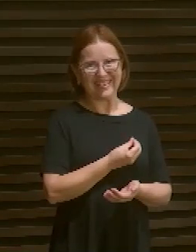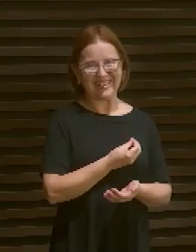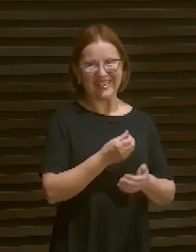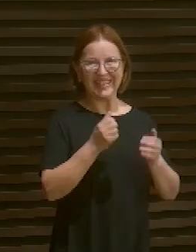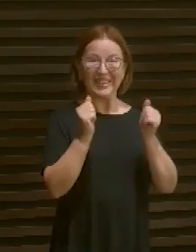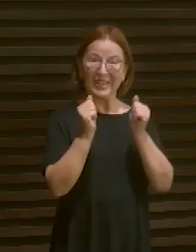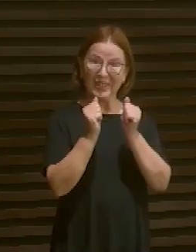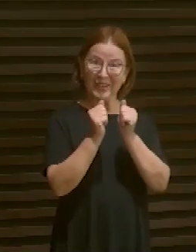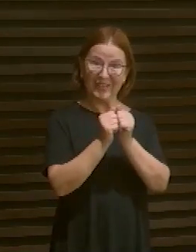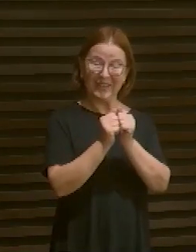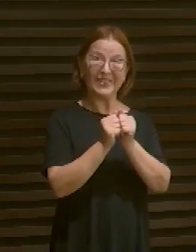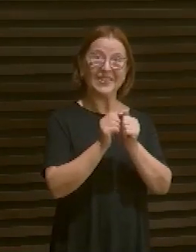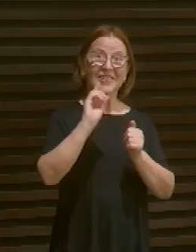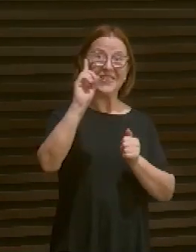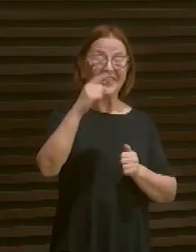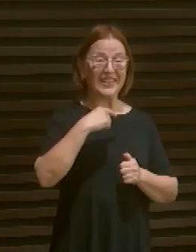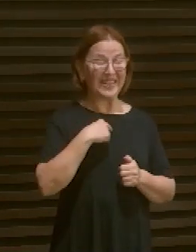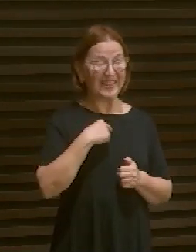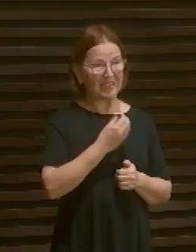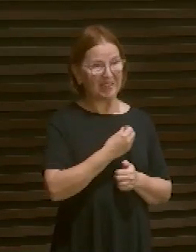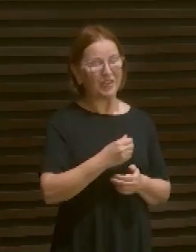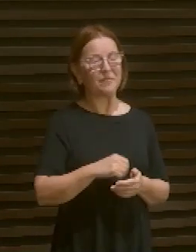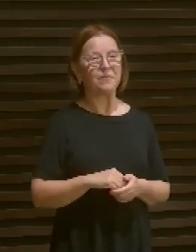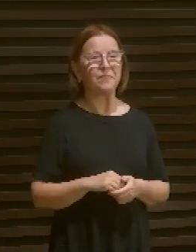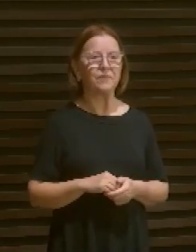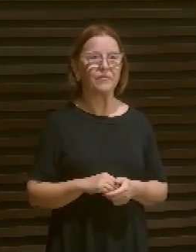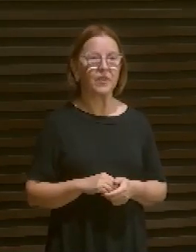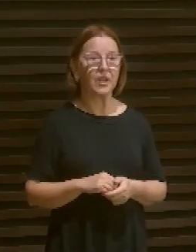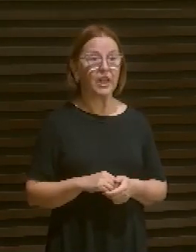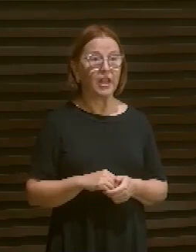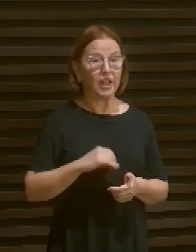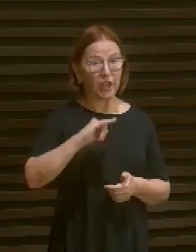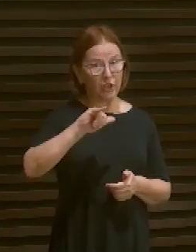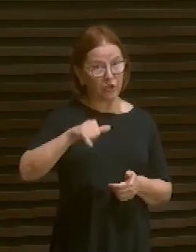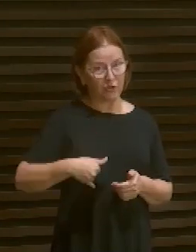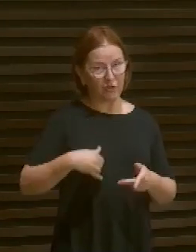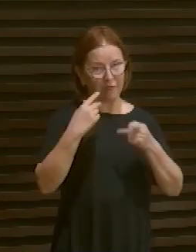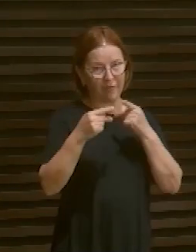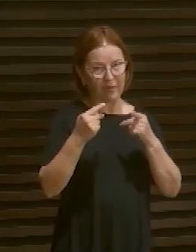ele eu viverei. Isso Jó disse na tribulação da sua angústia.